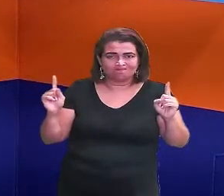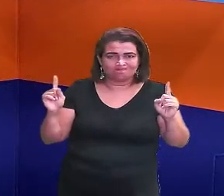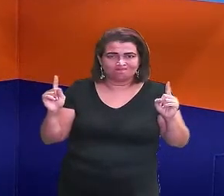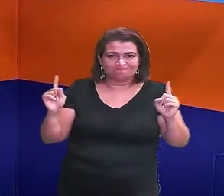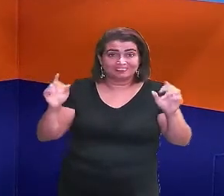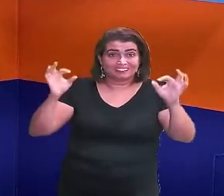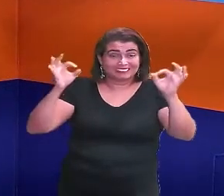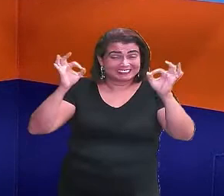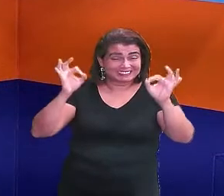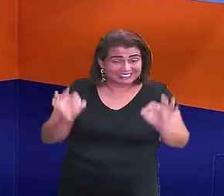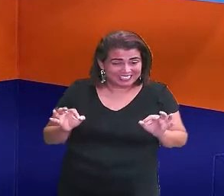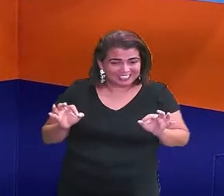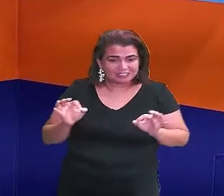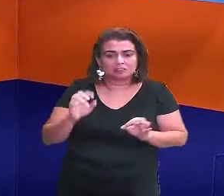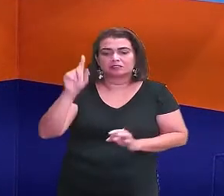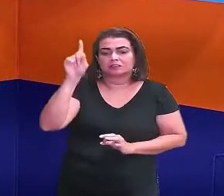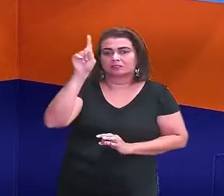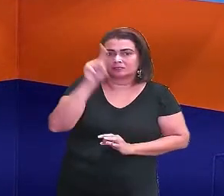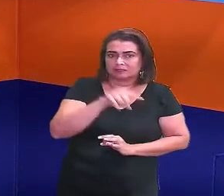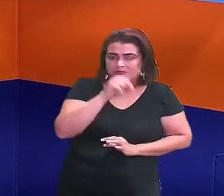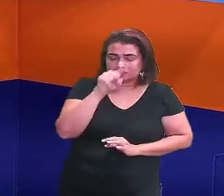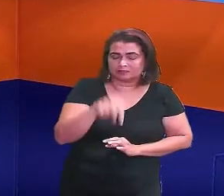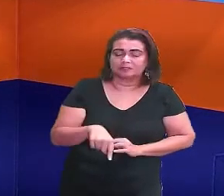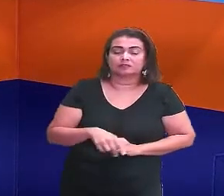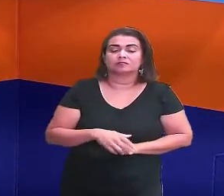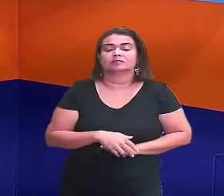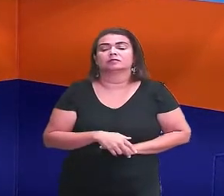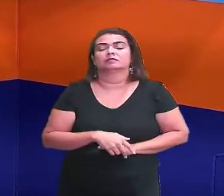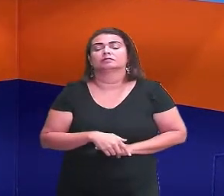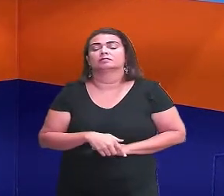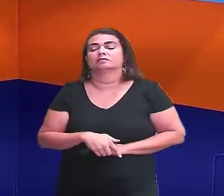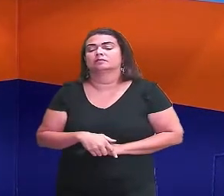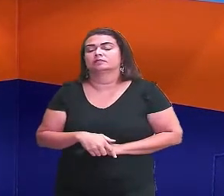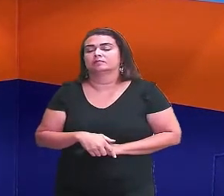certa de separar as sílabas é essa aqui.